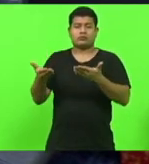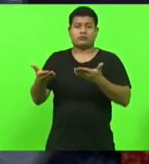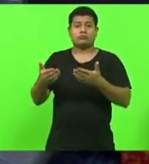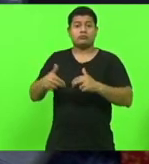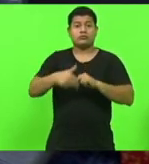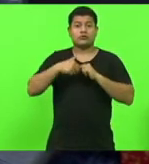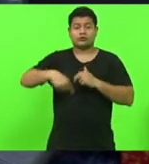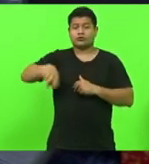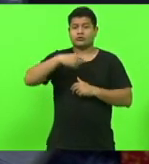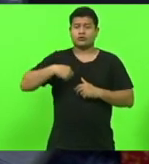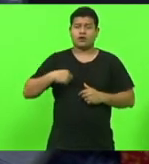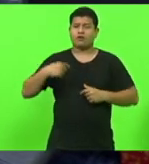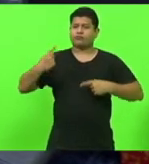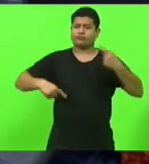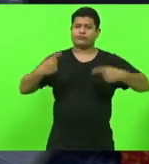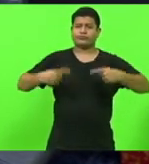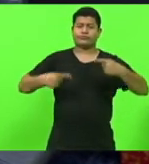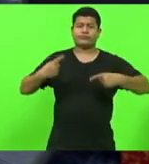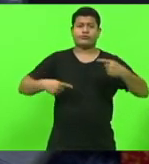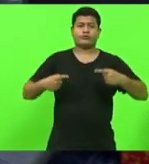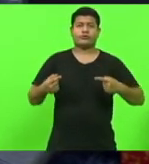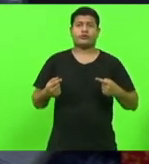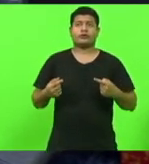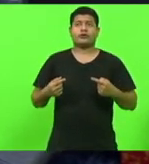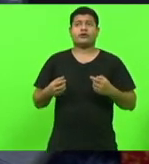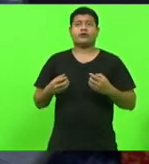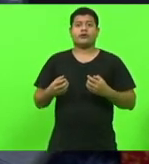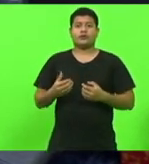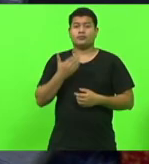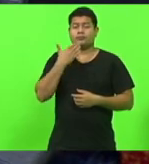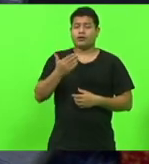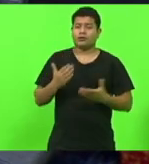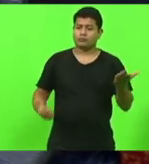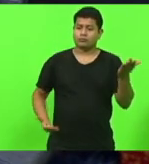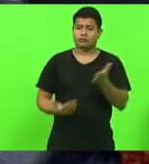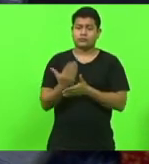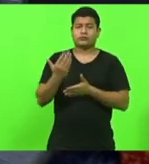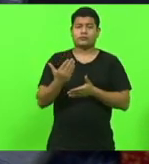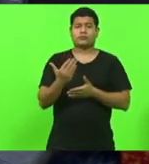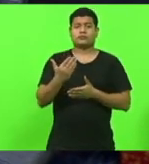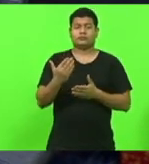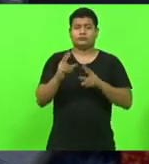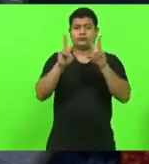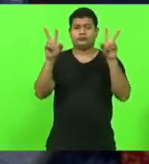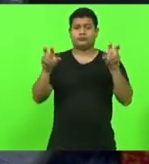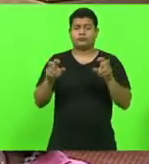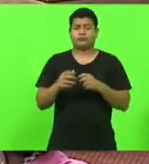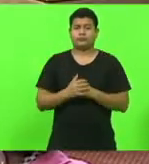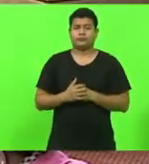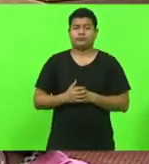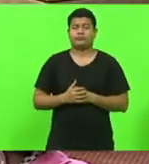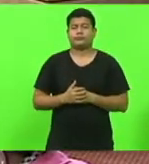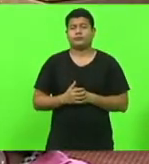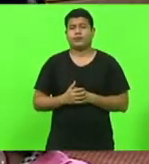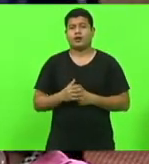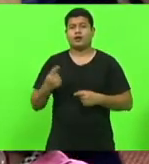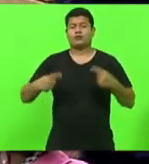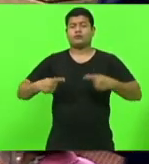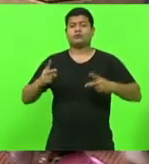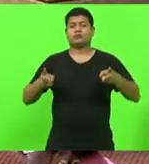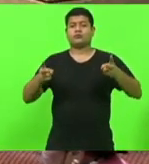advoga nessa discussão pela aprovação dessa matéria. Vamos discutir a matéria com a palavra do deputado Adá de Luca.